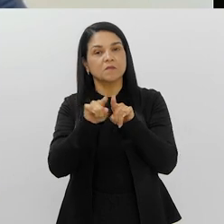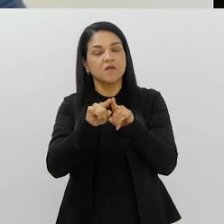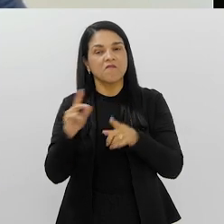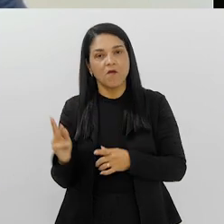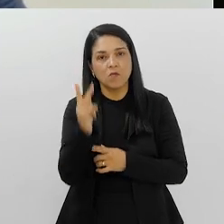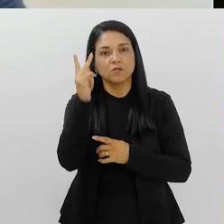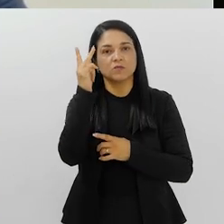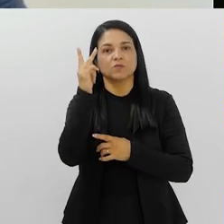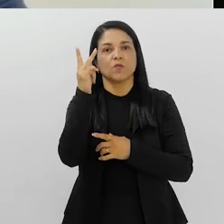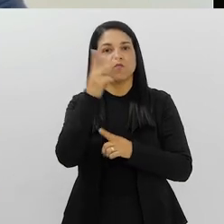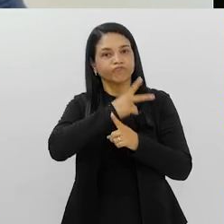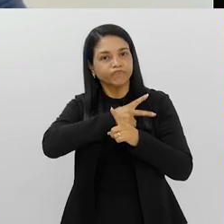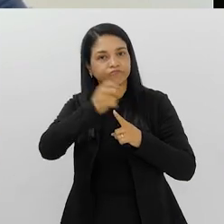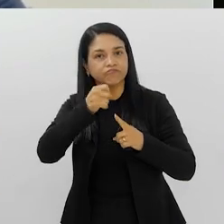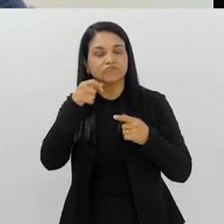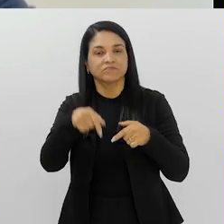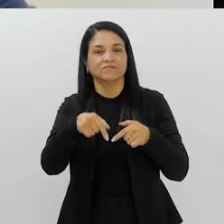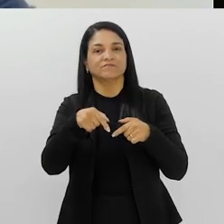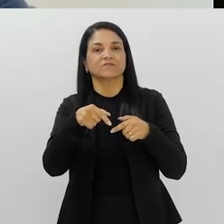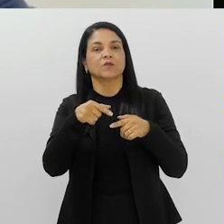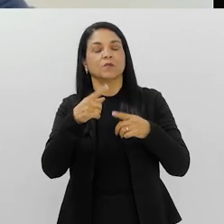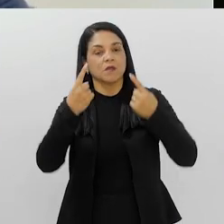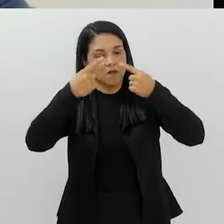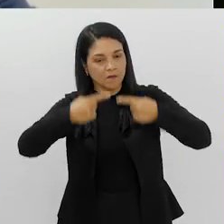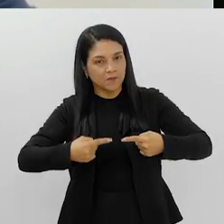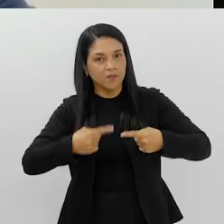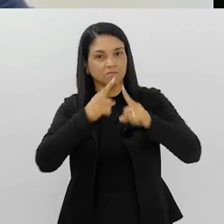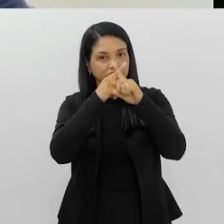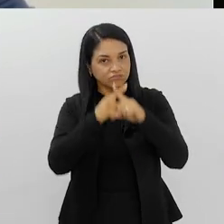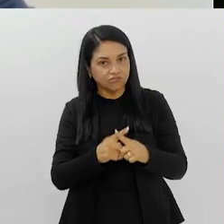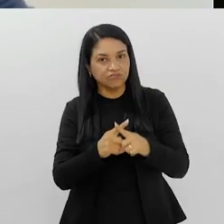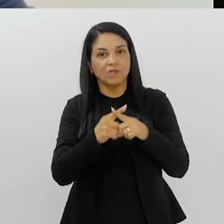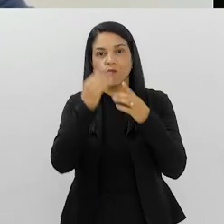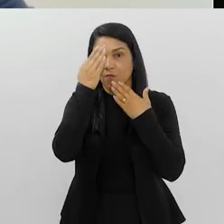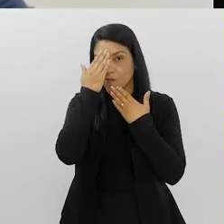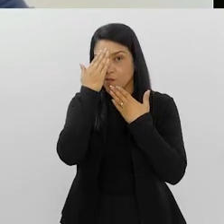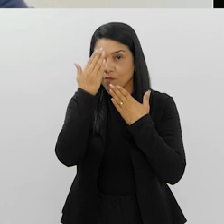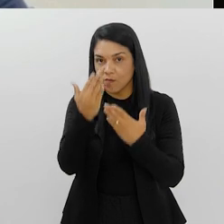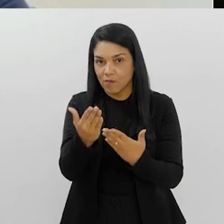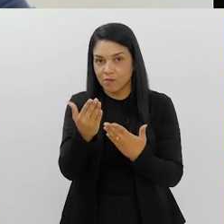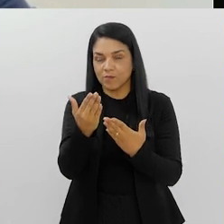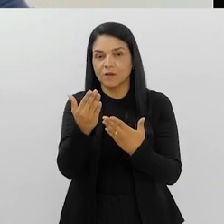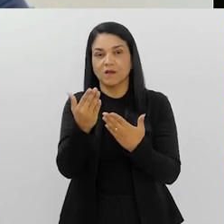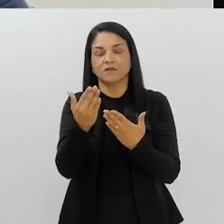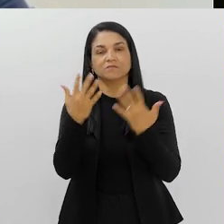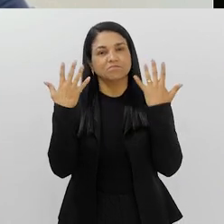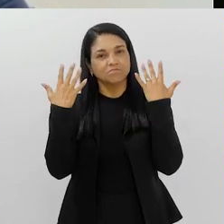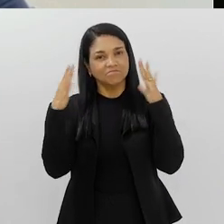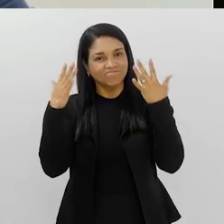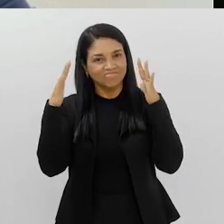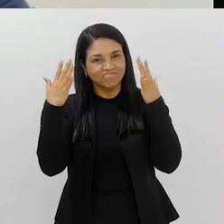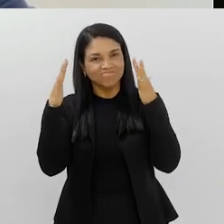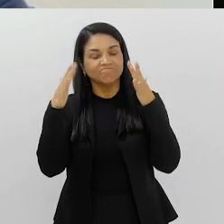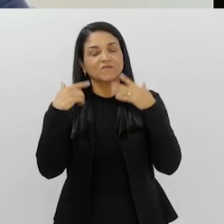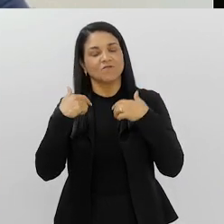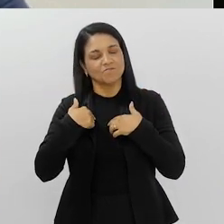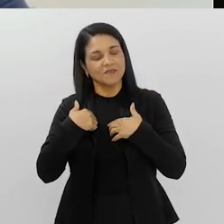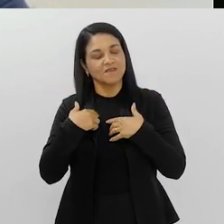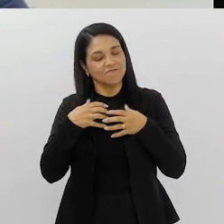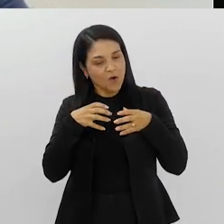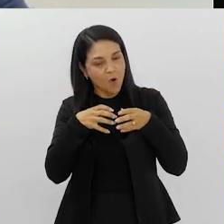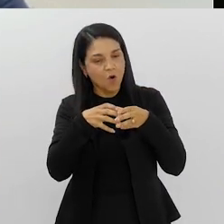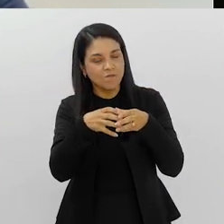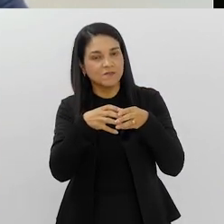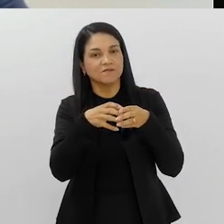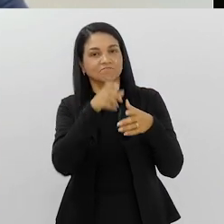a nossa conquista, valorizou muito o campeonato. E muito obrigado, né, para esses parabéns, pode ter certeza que eu vou levar para a minha